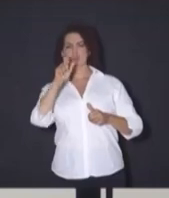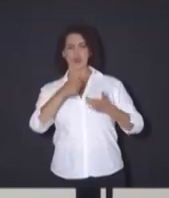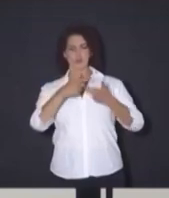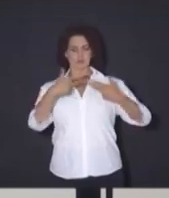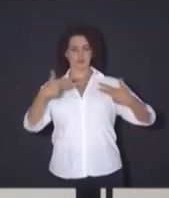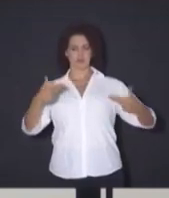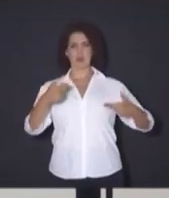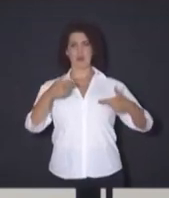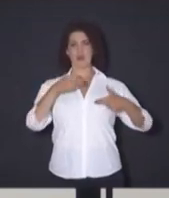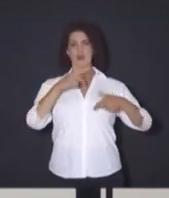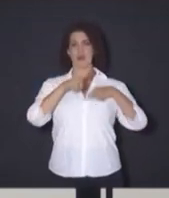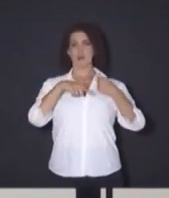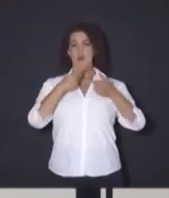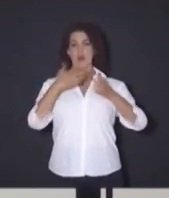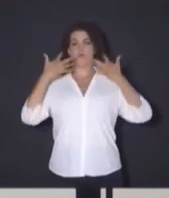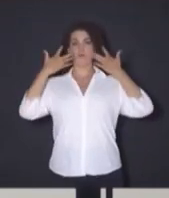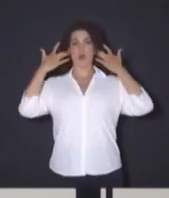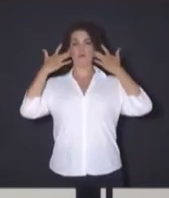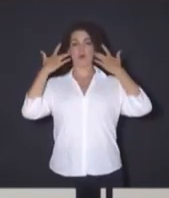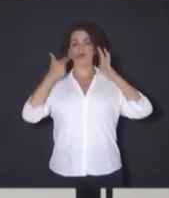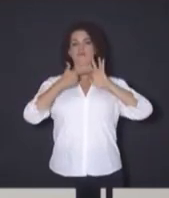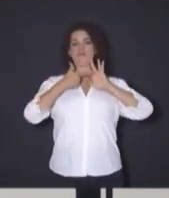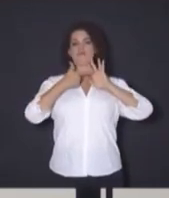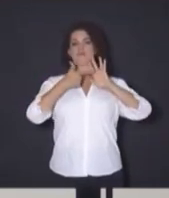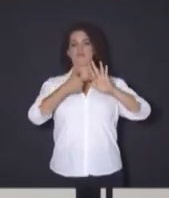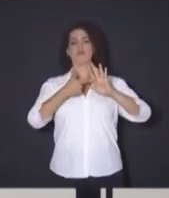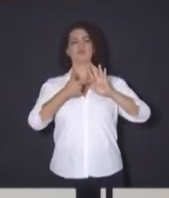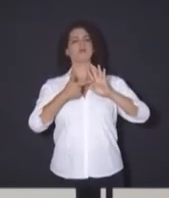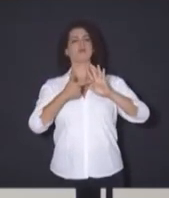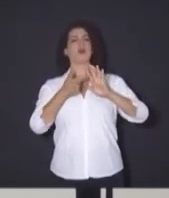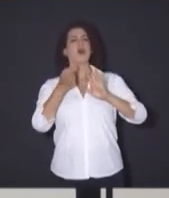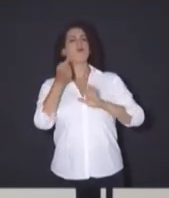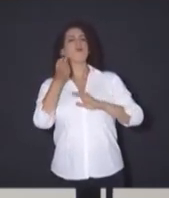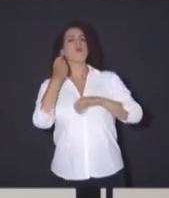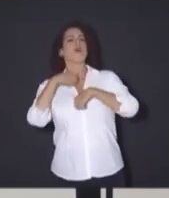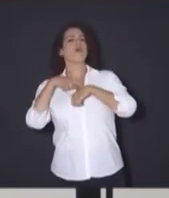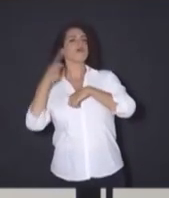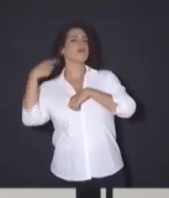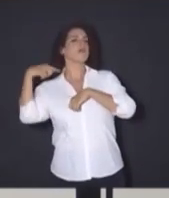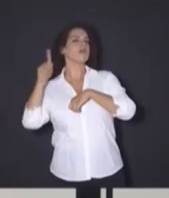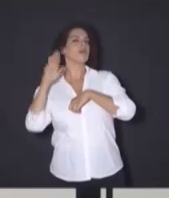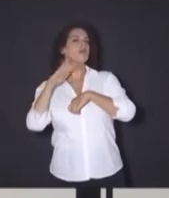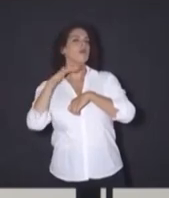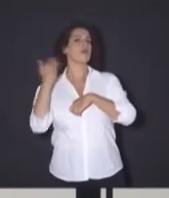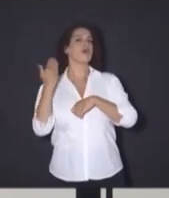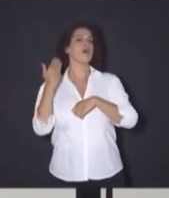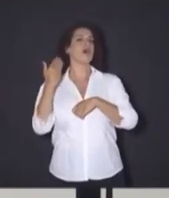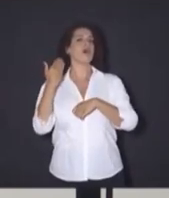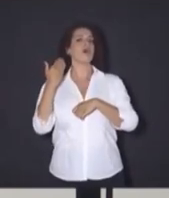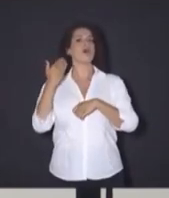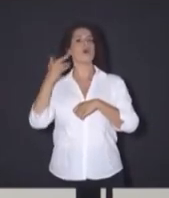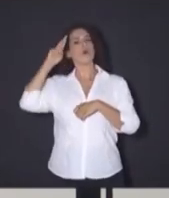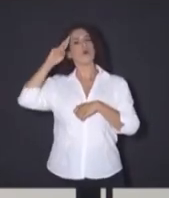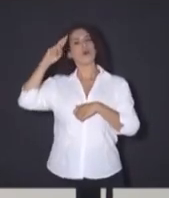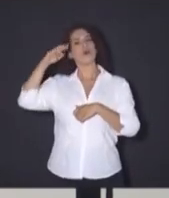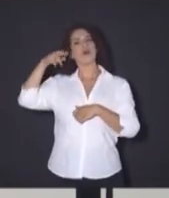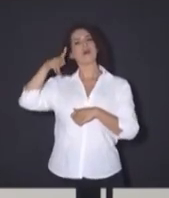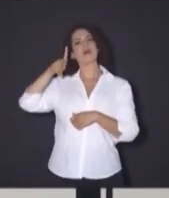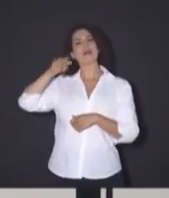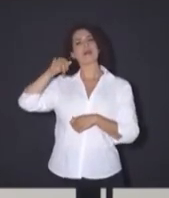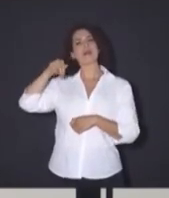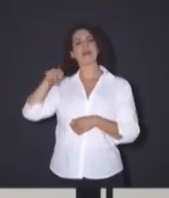aqueles espetáculos. Nós perdemos há pouco tempo, né, o mestre King, que foi um dos